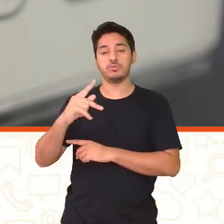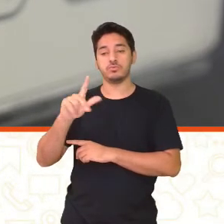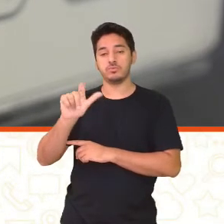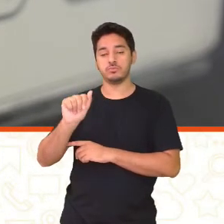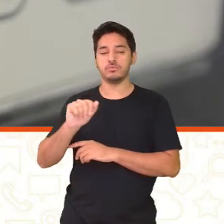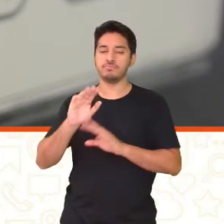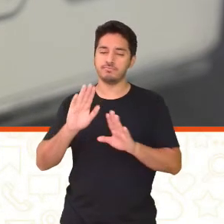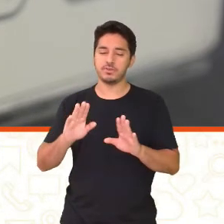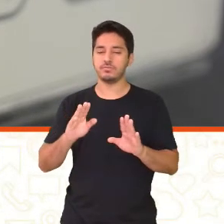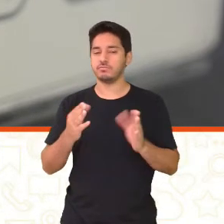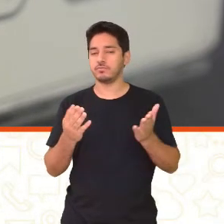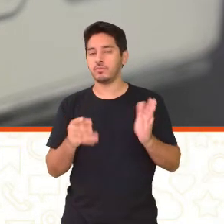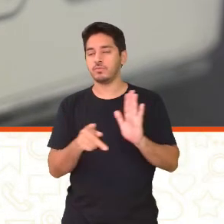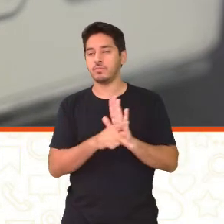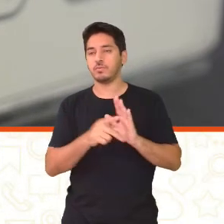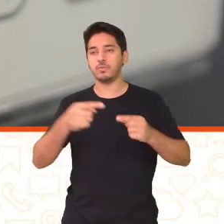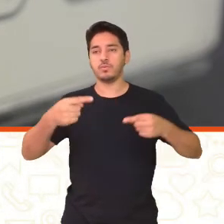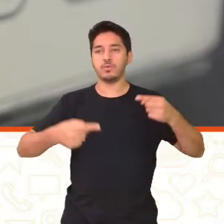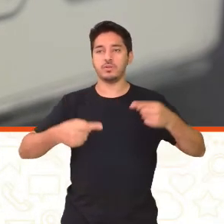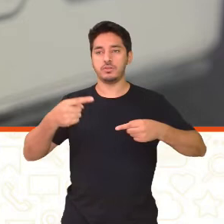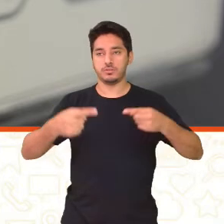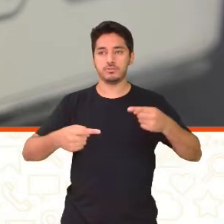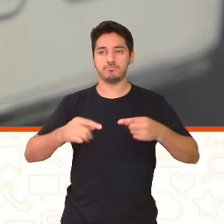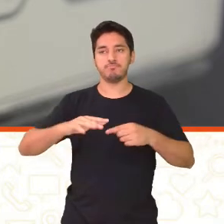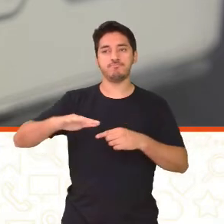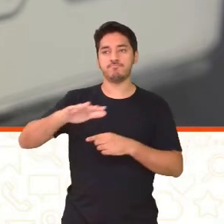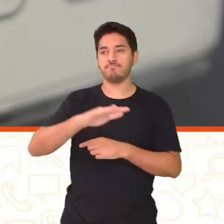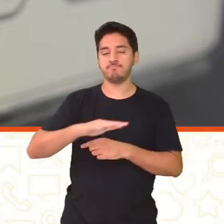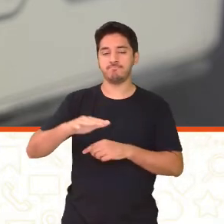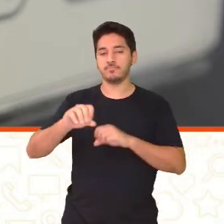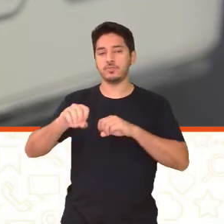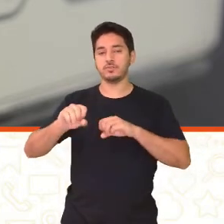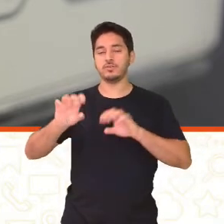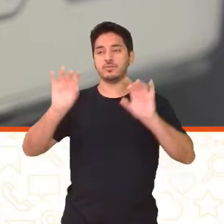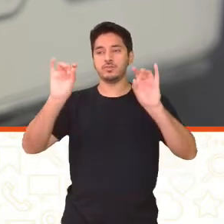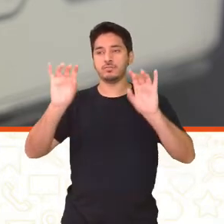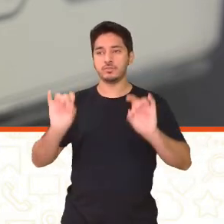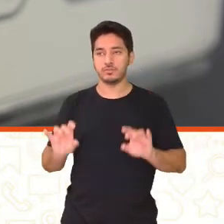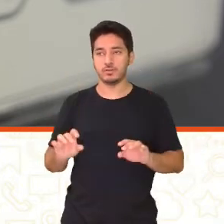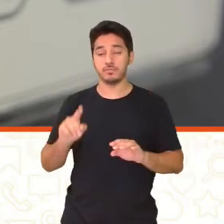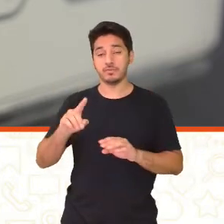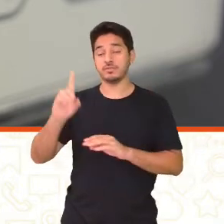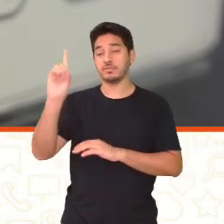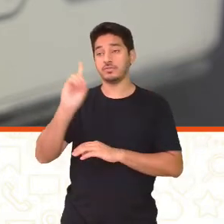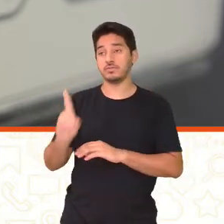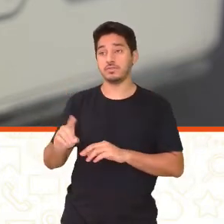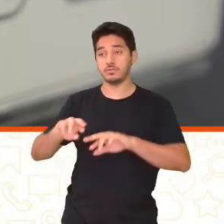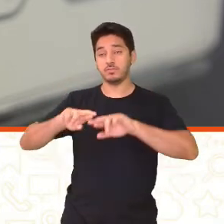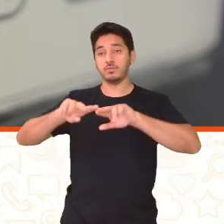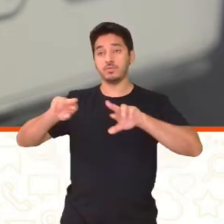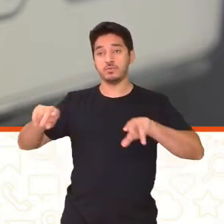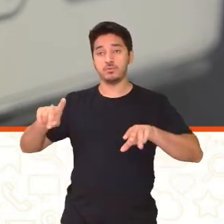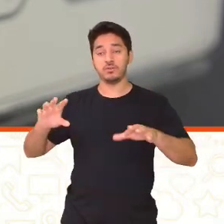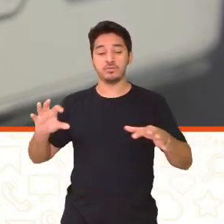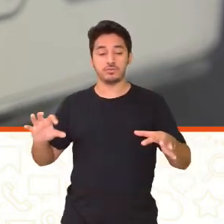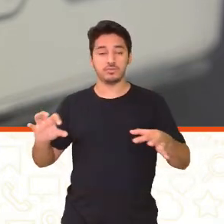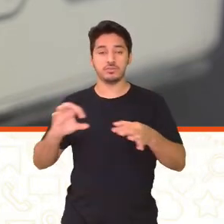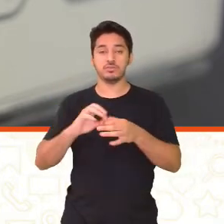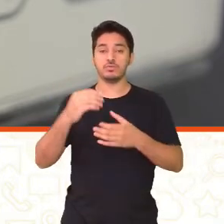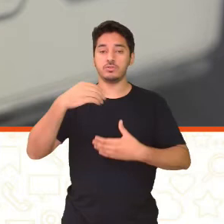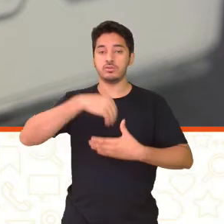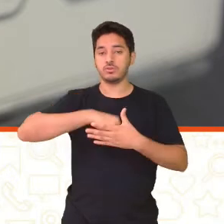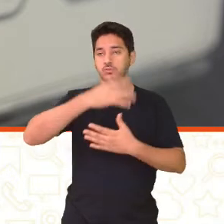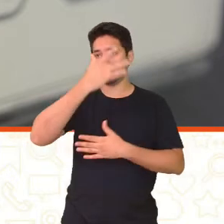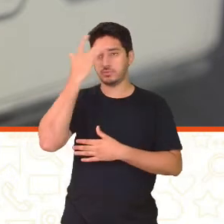Política Nacional de Educação Especial, a deficiência múltipla é uma associação no mesmo indivíduo